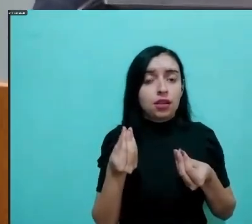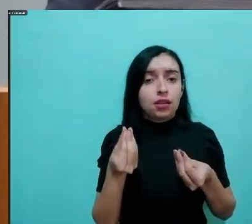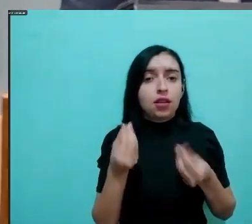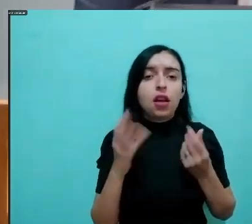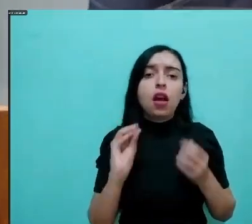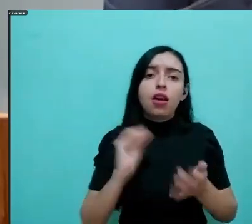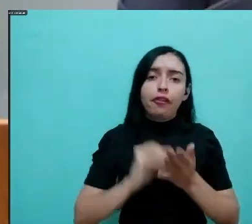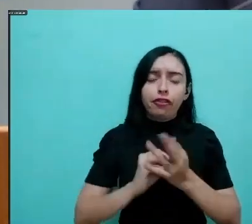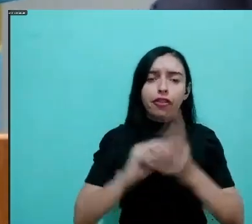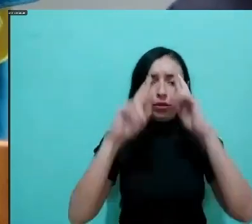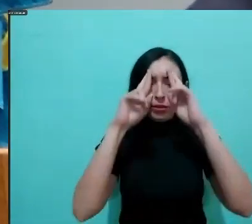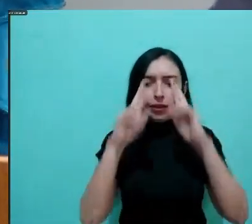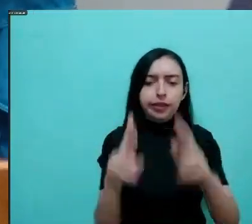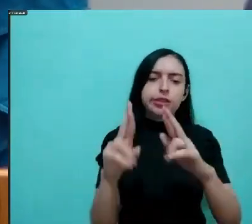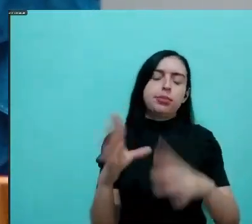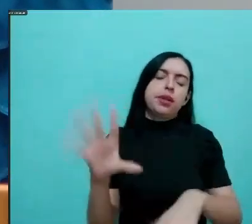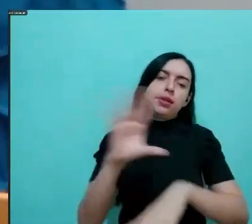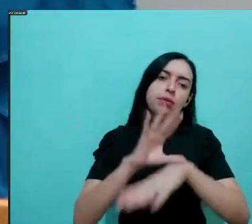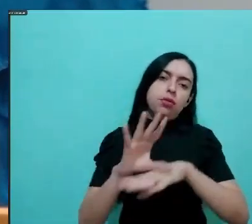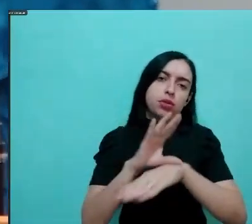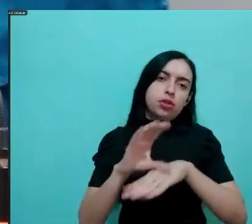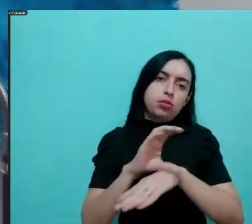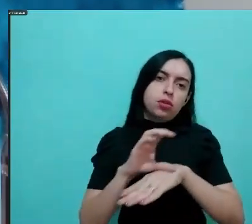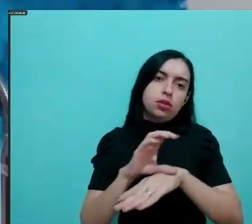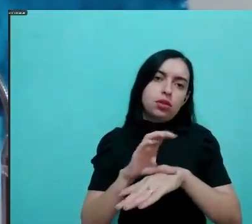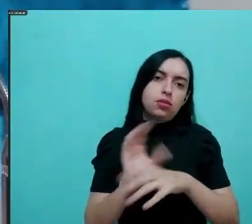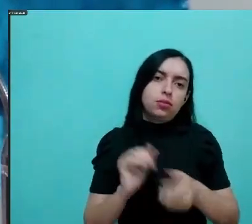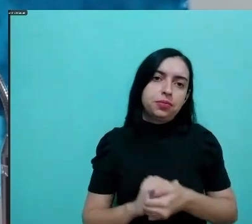desrespeita-se a Constituição,